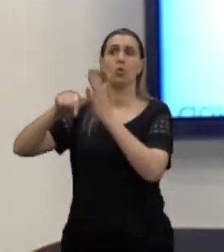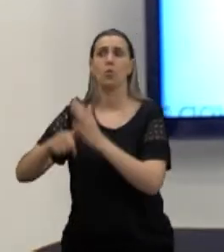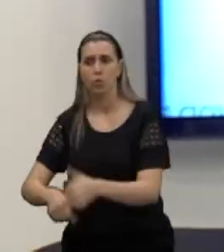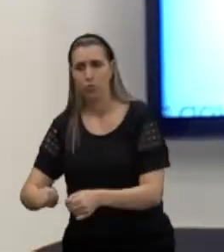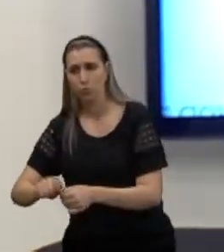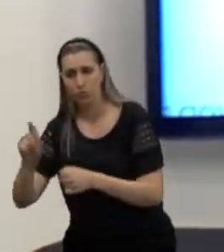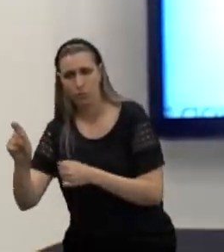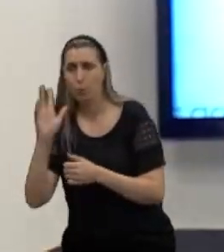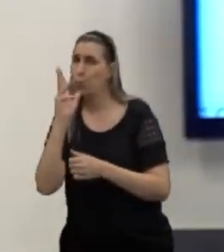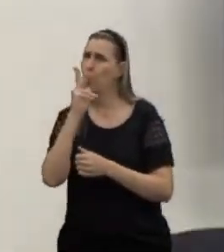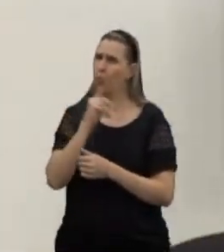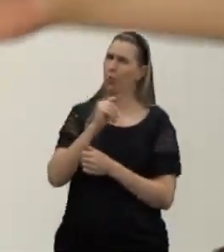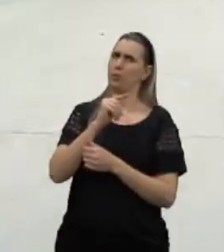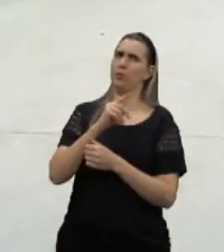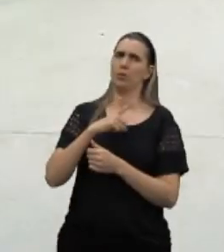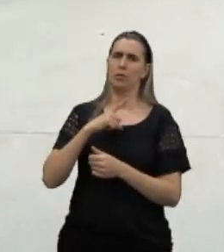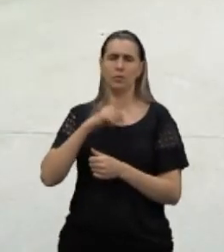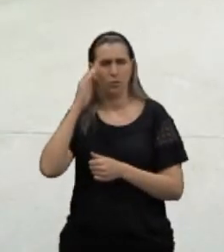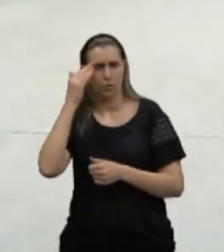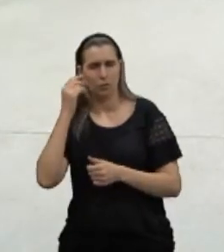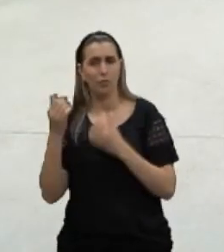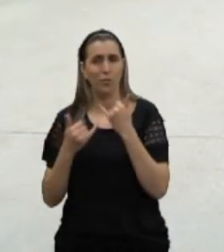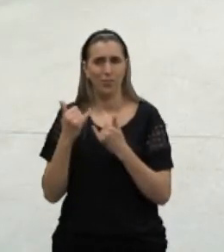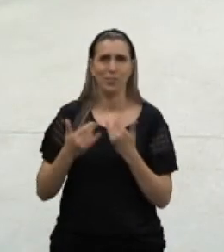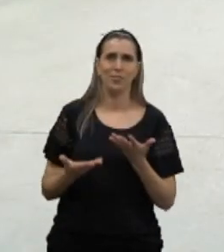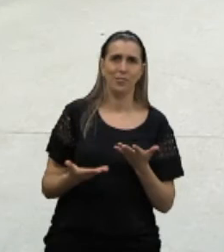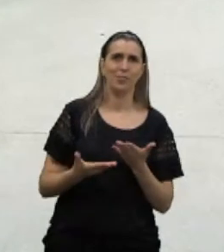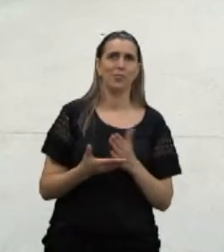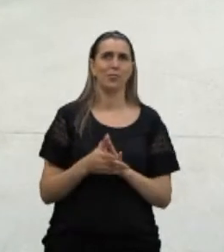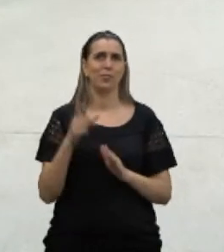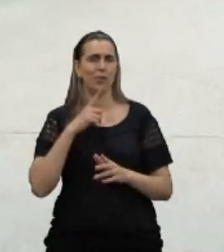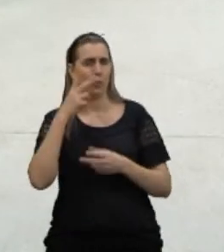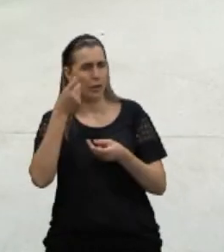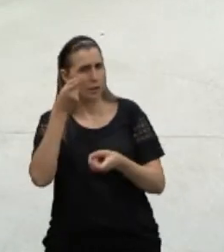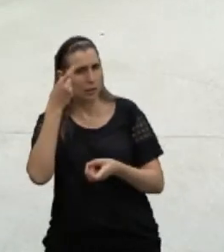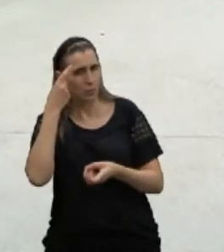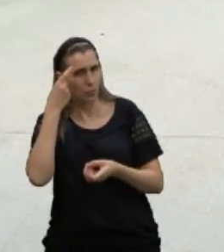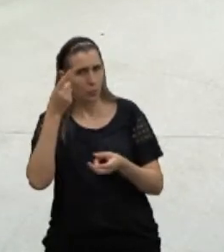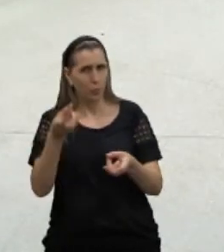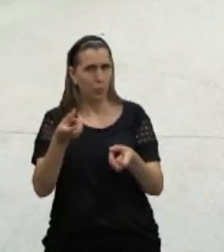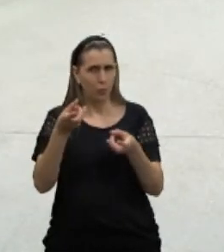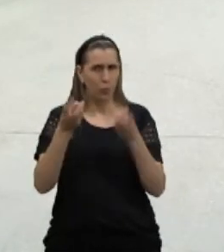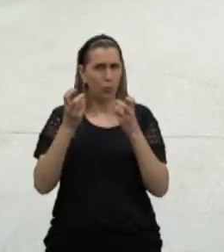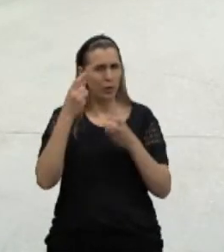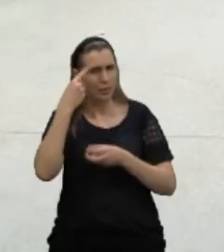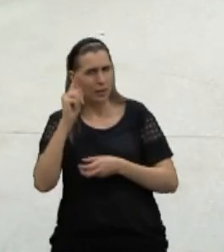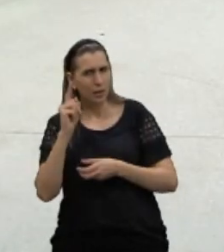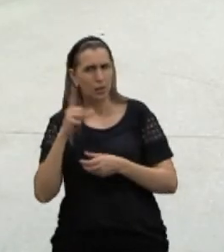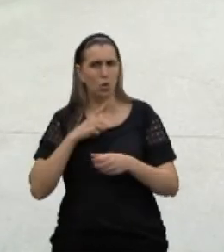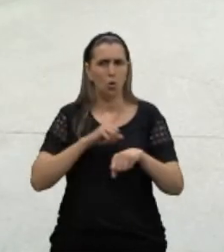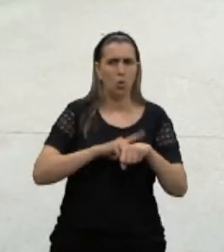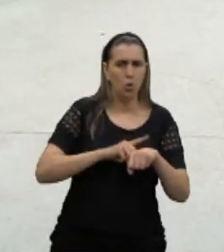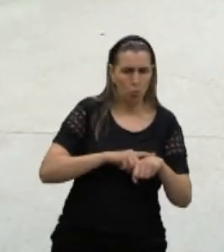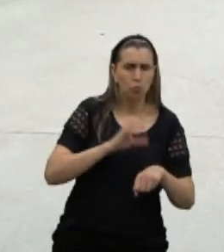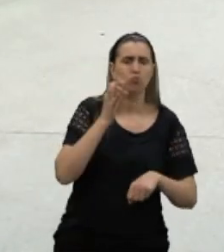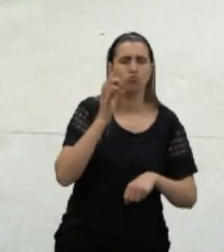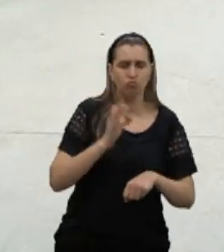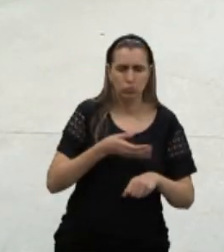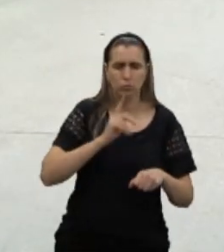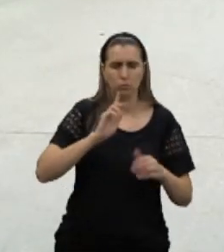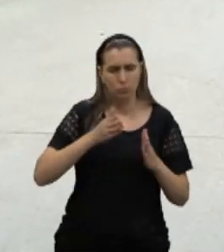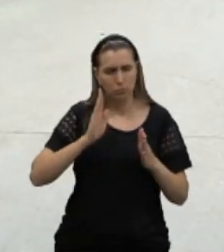quer dizer... A gente entende, foi só uma brincadeira, só para vocês terem uma noção. Mas tem todo um tempo, Kátia, com certeza.